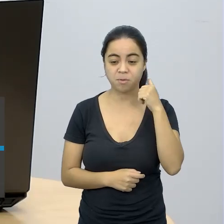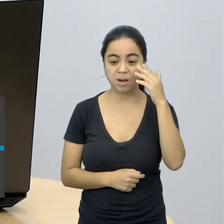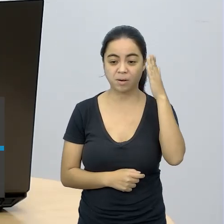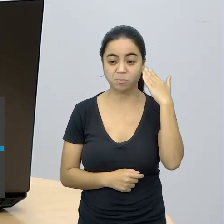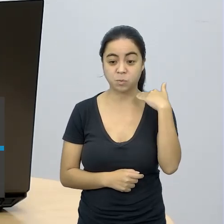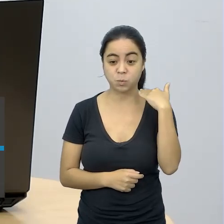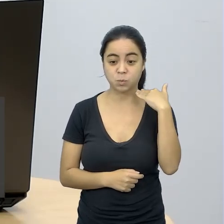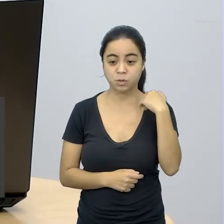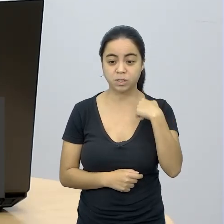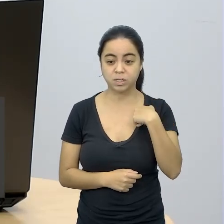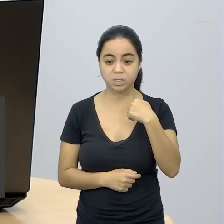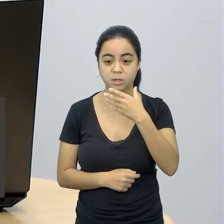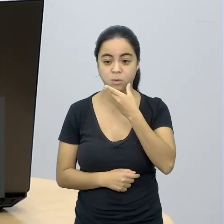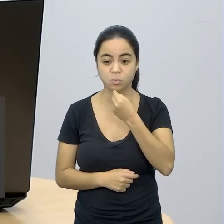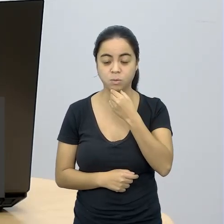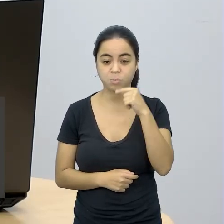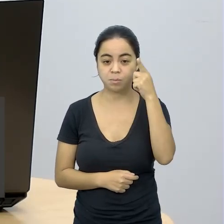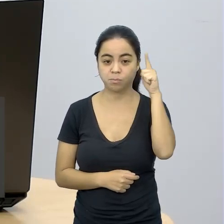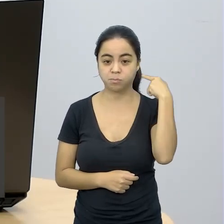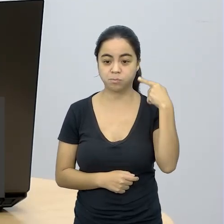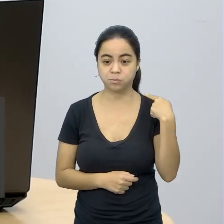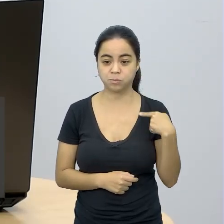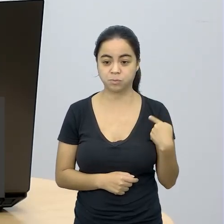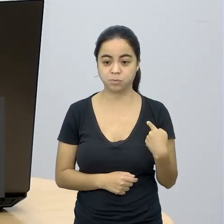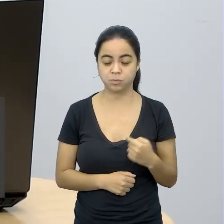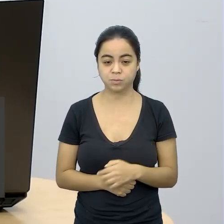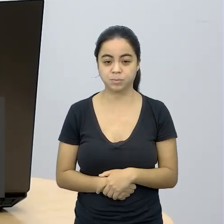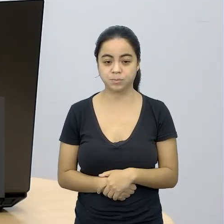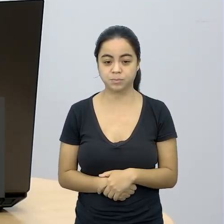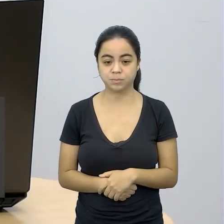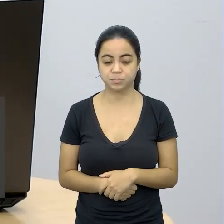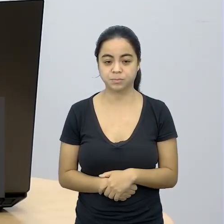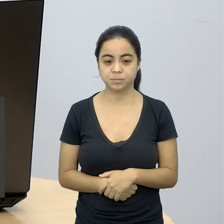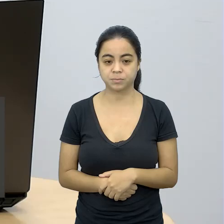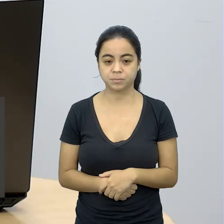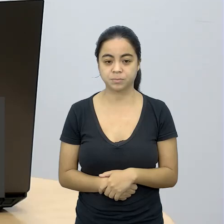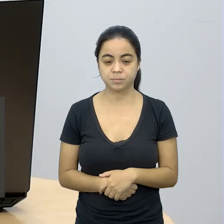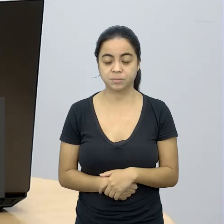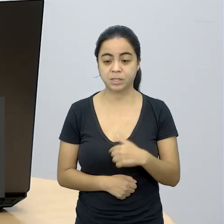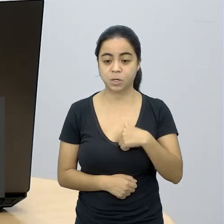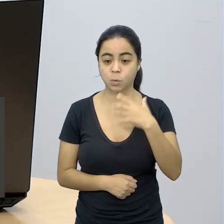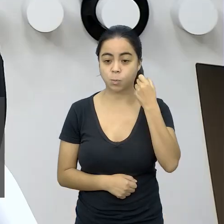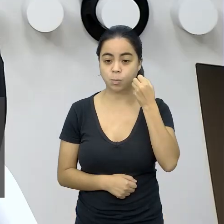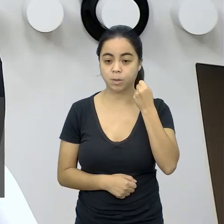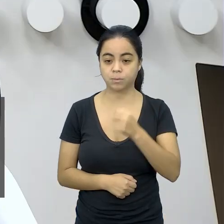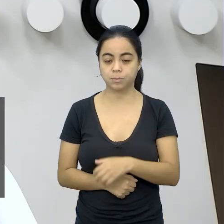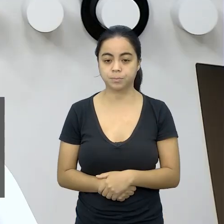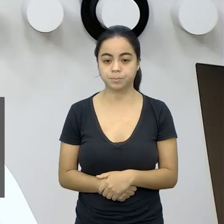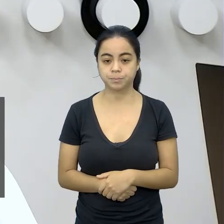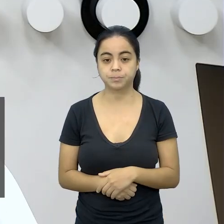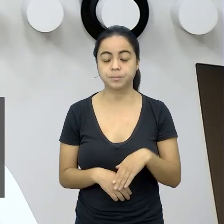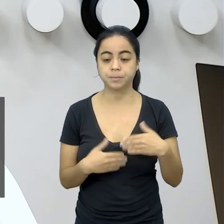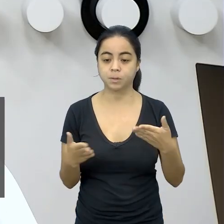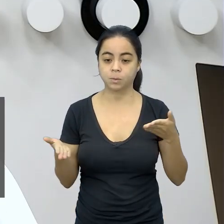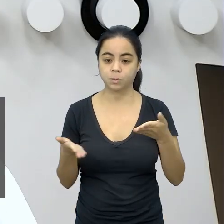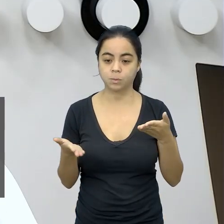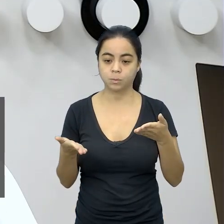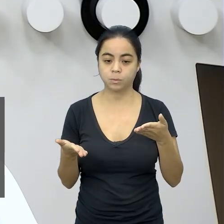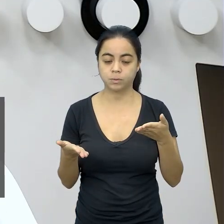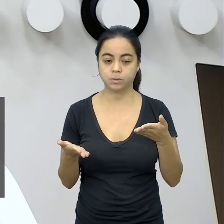comprido. E sou uma pessoa de pele branca. Obrigada, Renan. Então, hoje nós